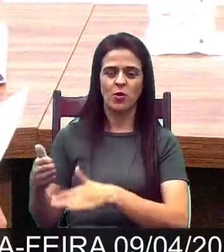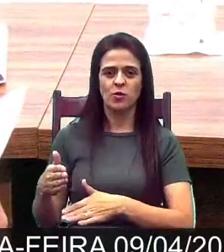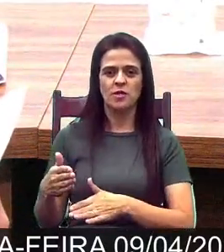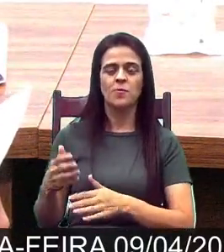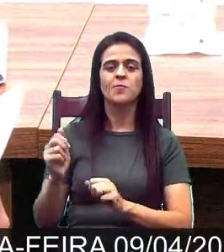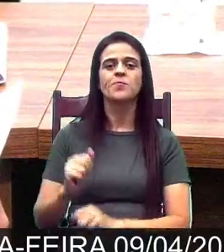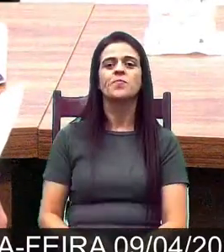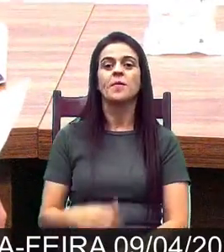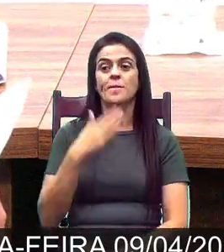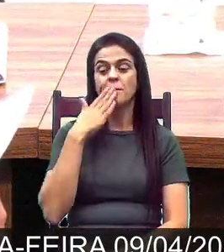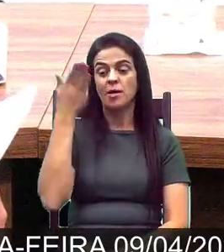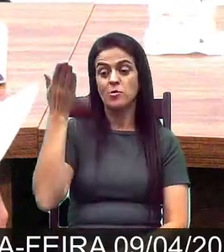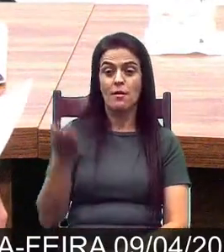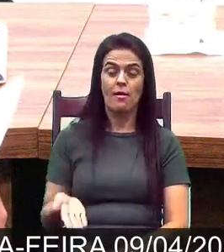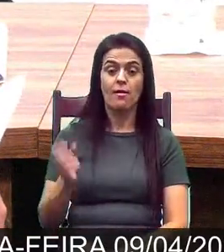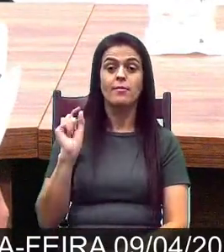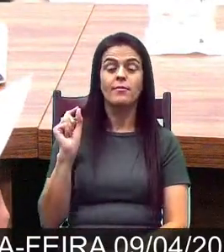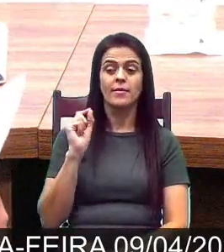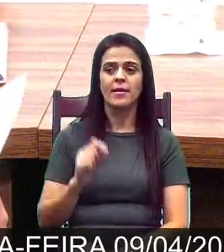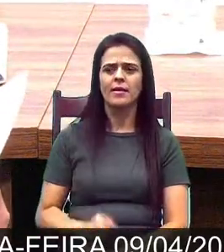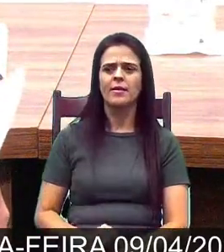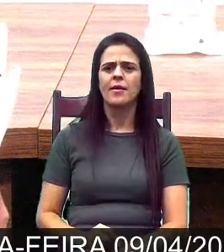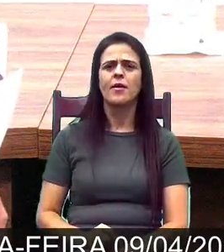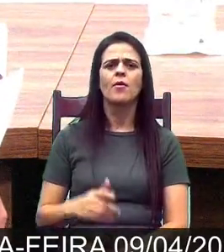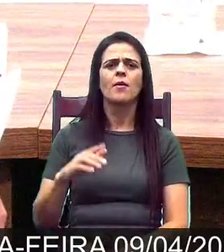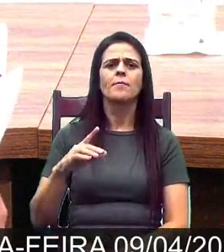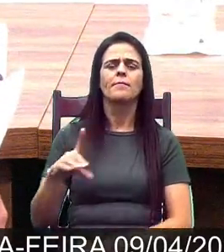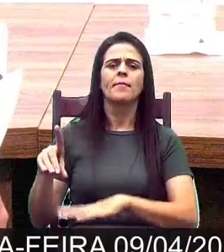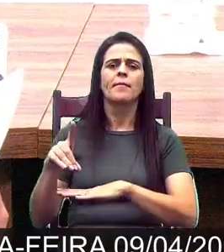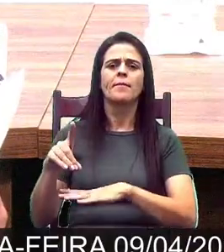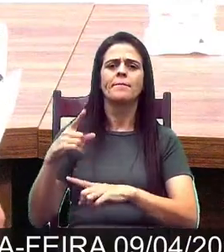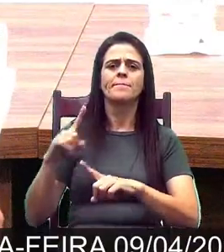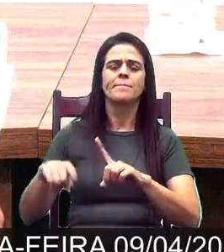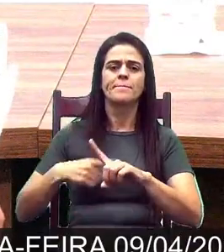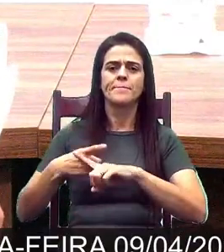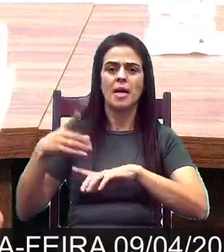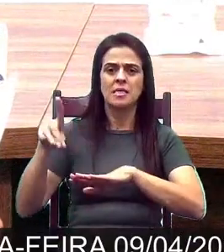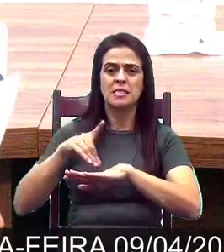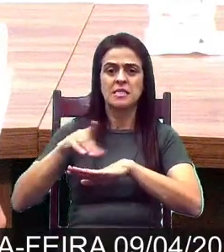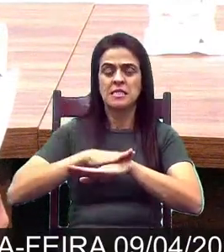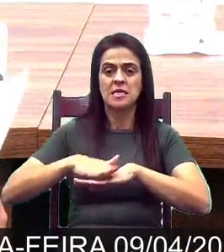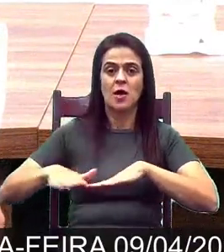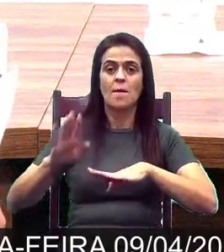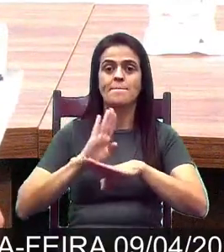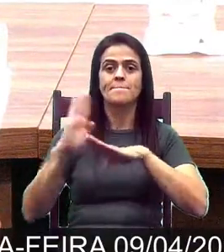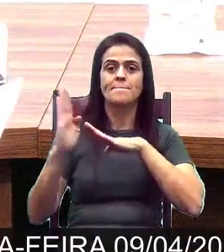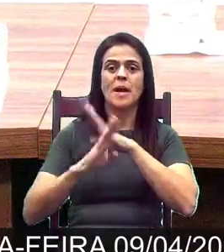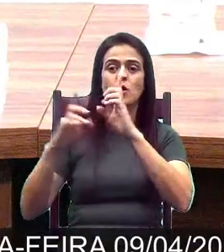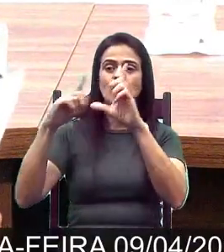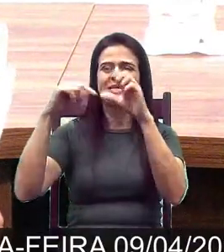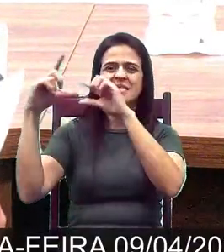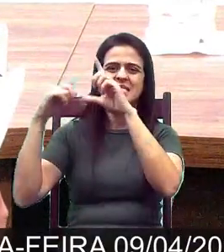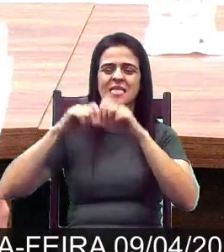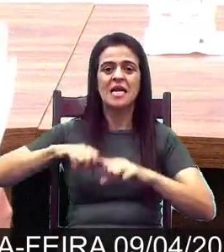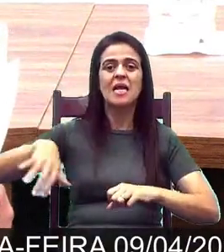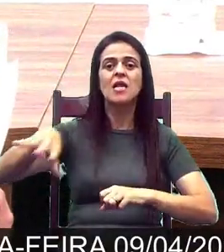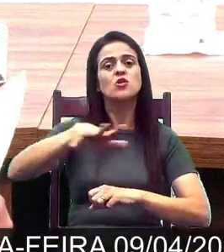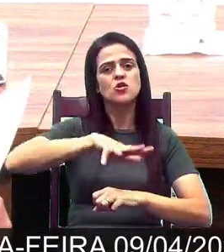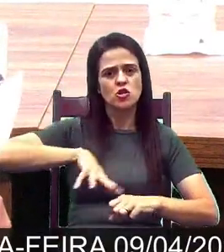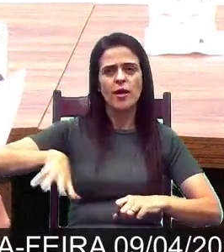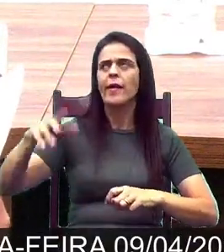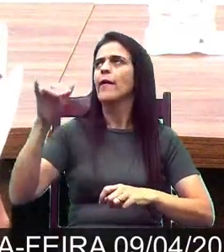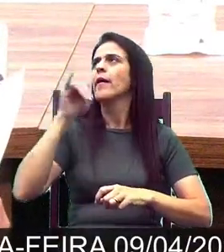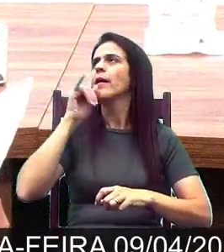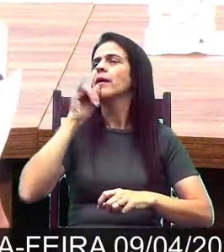de Produção, pedindo a ele que seja feito o recapeamento ali do bairro Estrela e também de todos os bairros adjacentes,